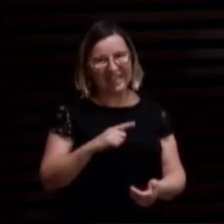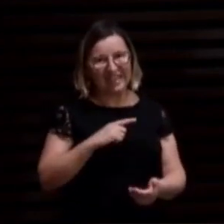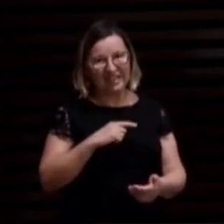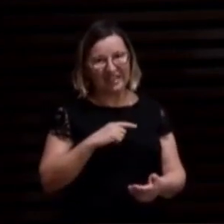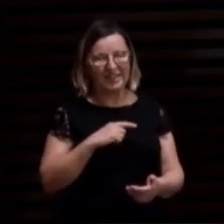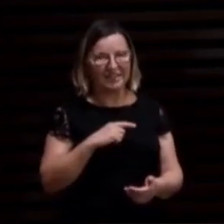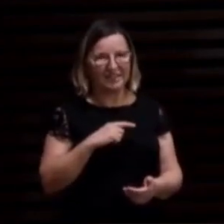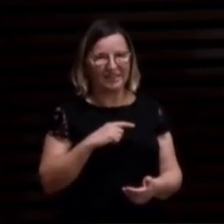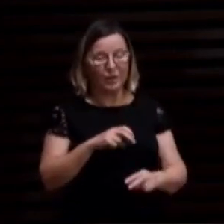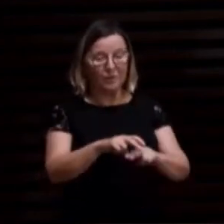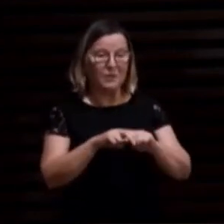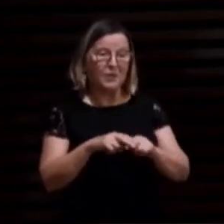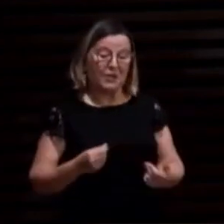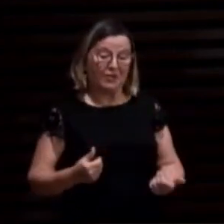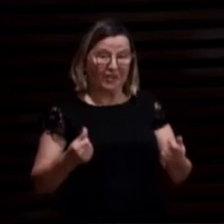dinheiro.